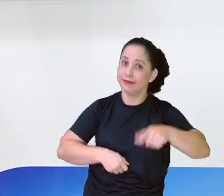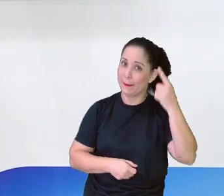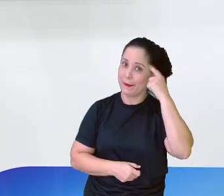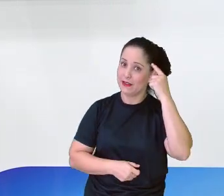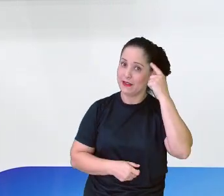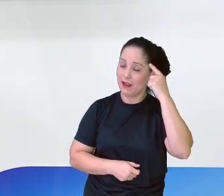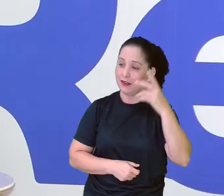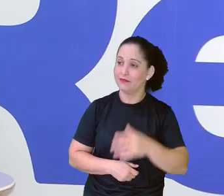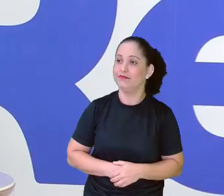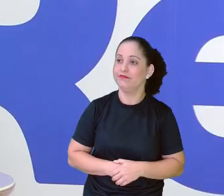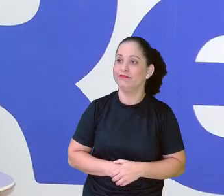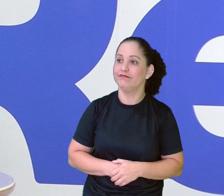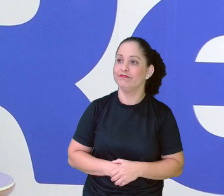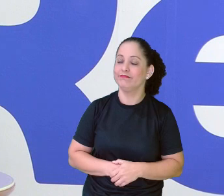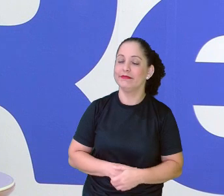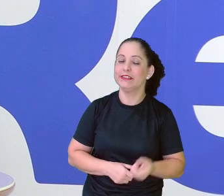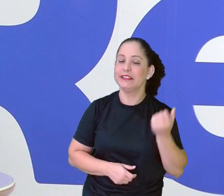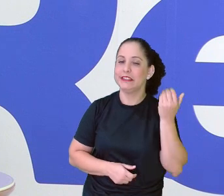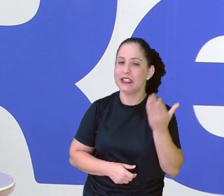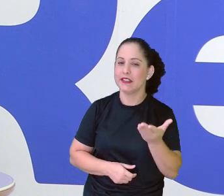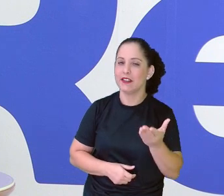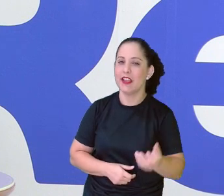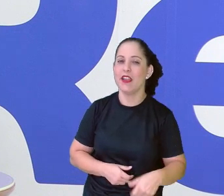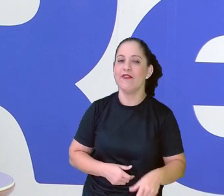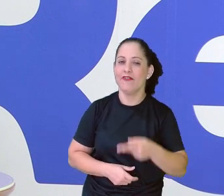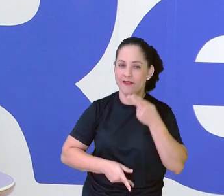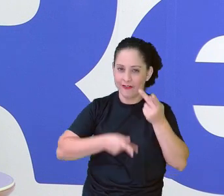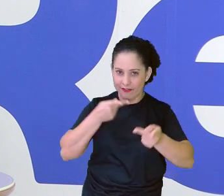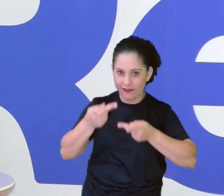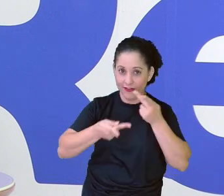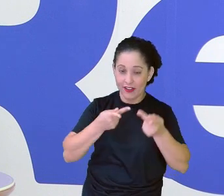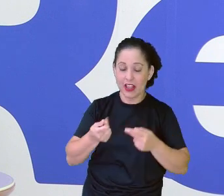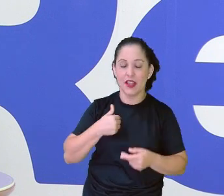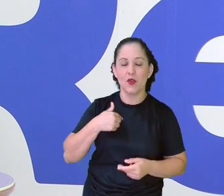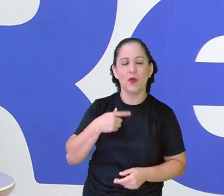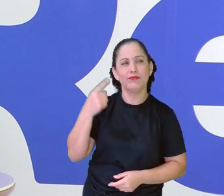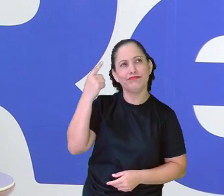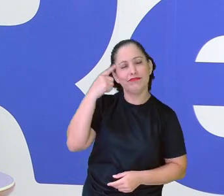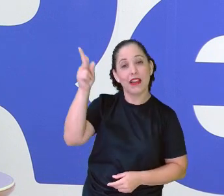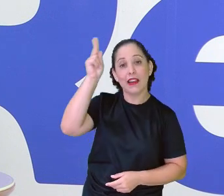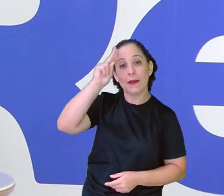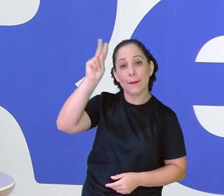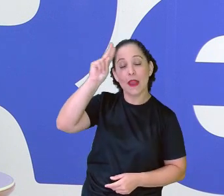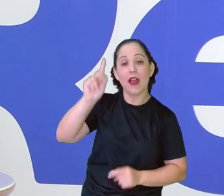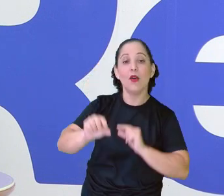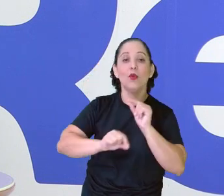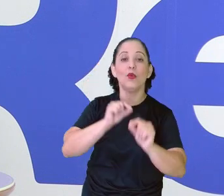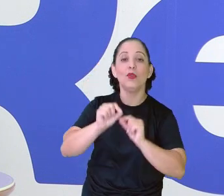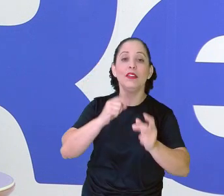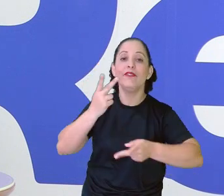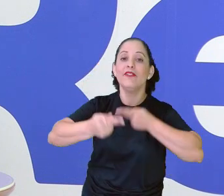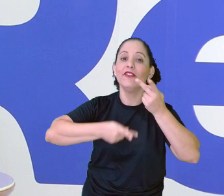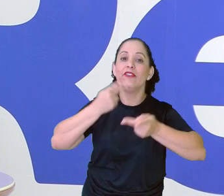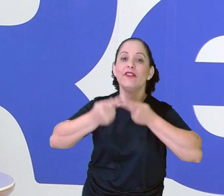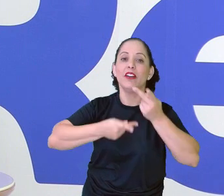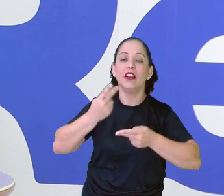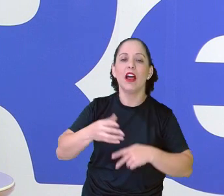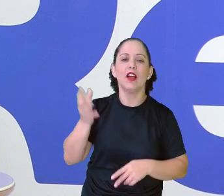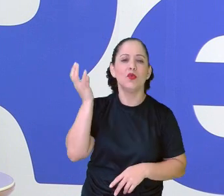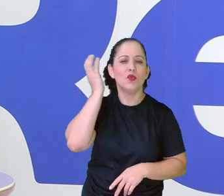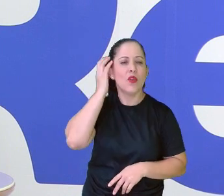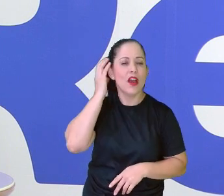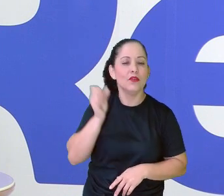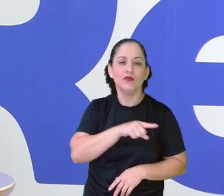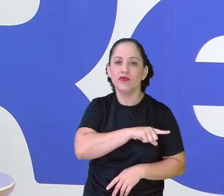Essa fala aí me lembra só uma coisa, uma observação que eu estava escutando ontem no rádio, e é bem parecida. É uma monja, eu acho que talvez